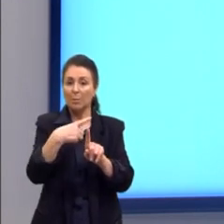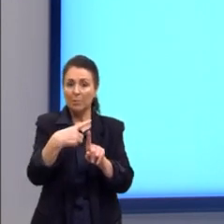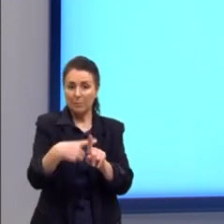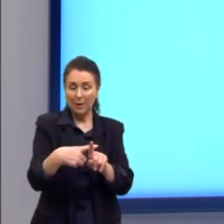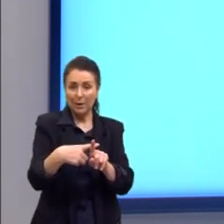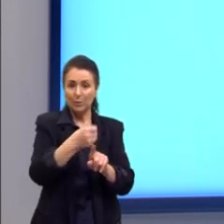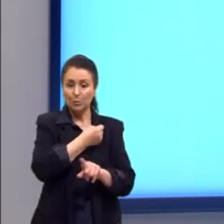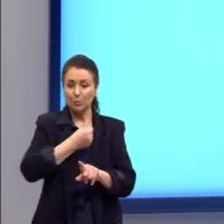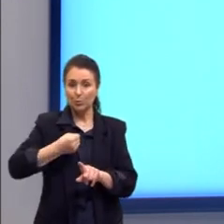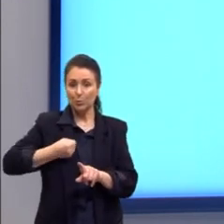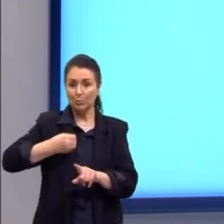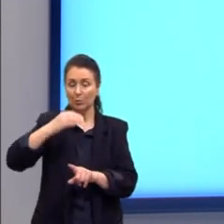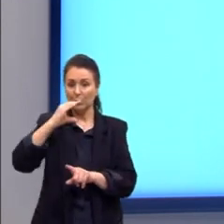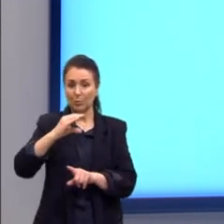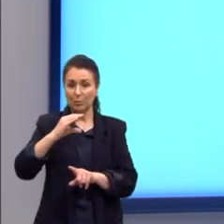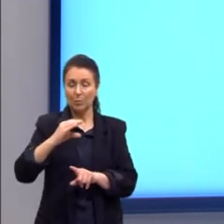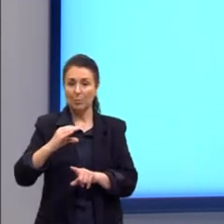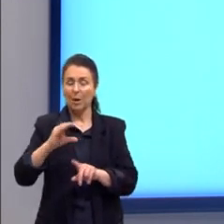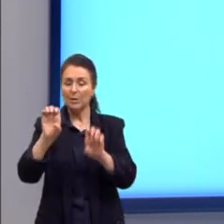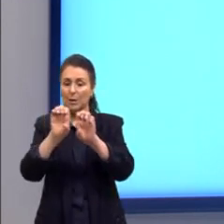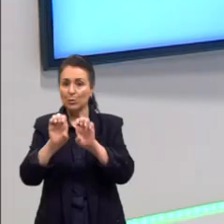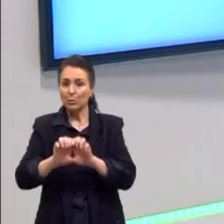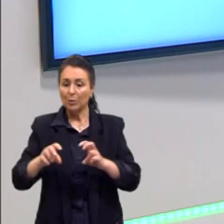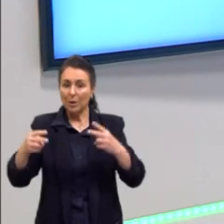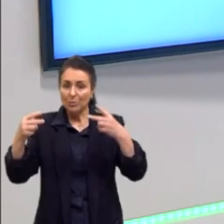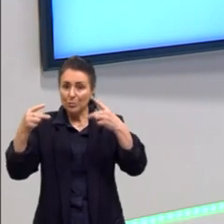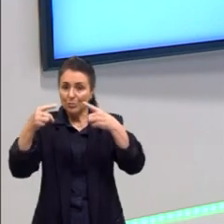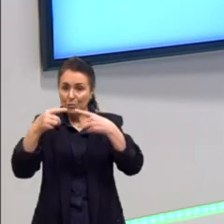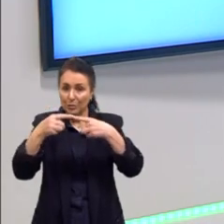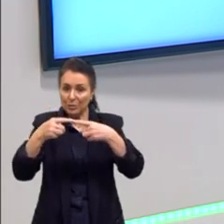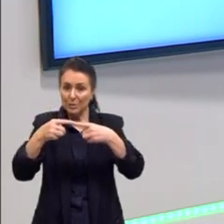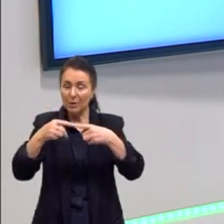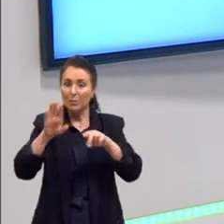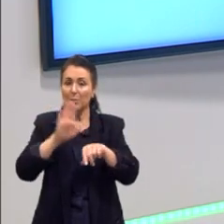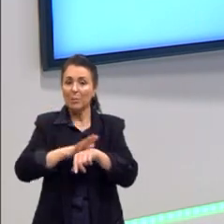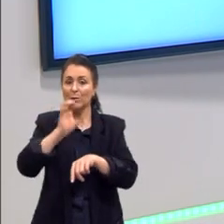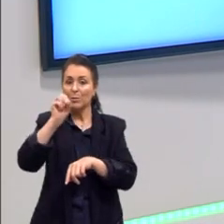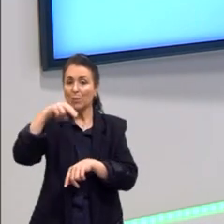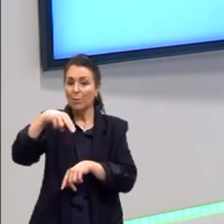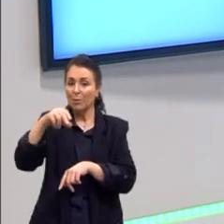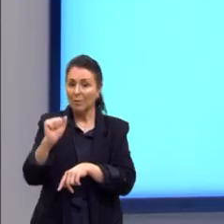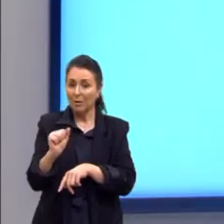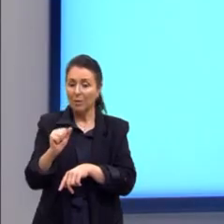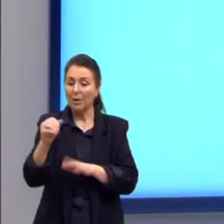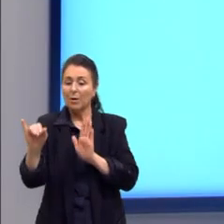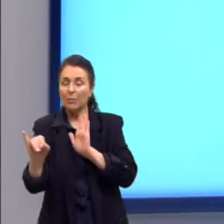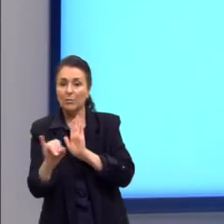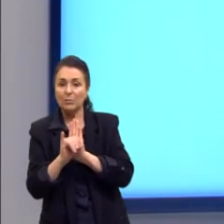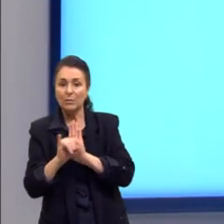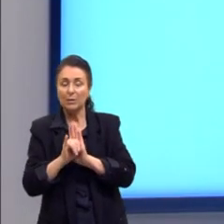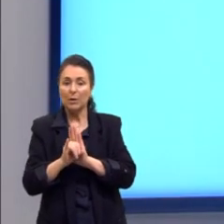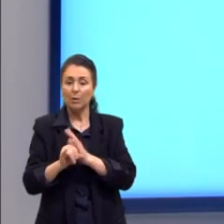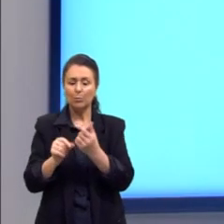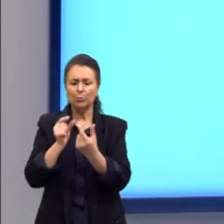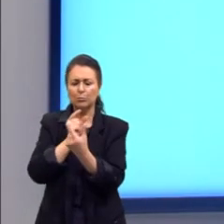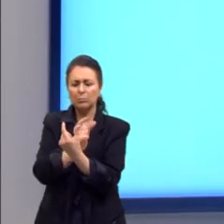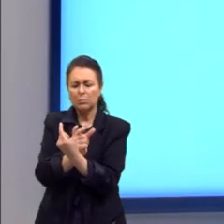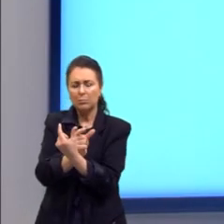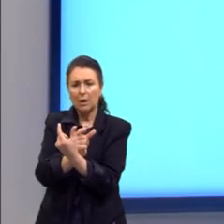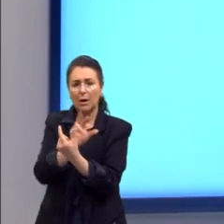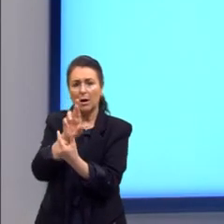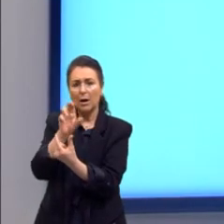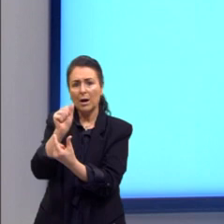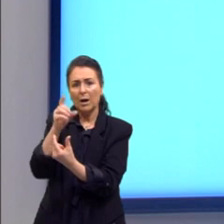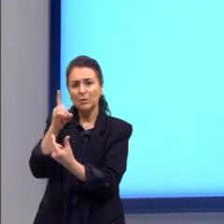carbonos mais o tipo de ligação e mais o ONU e aí eu preciso identificar Aonde está os radicais quando o presente